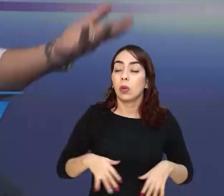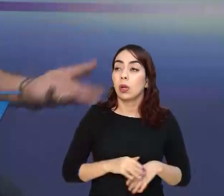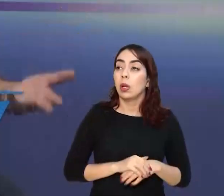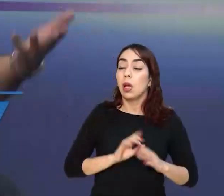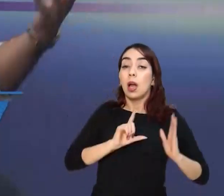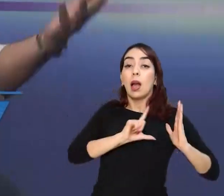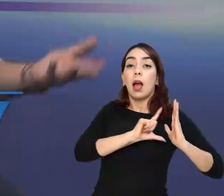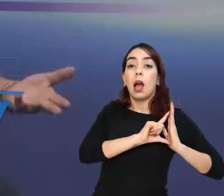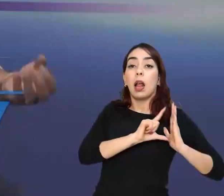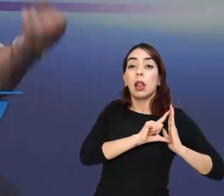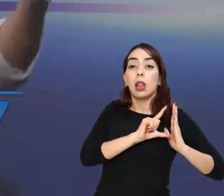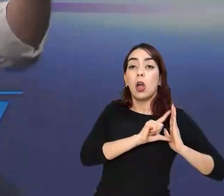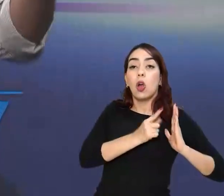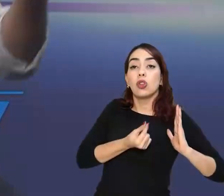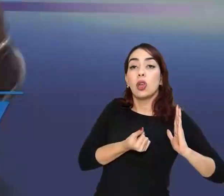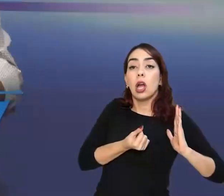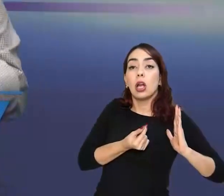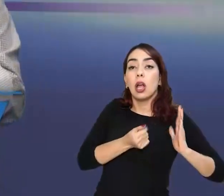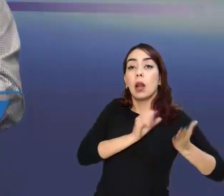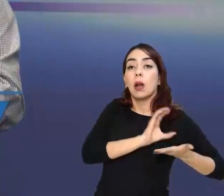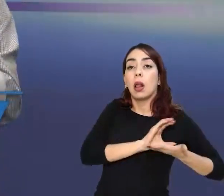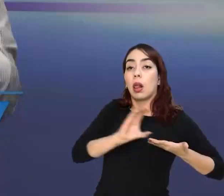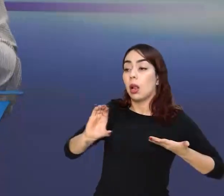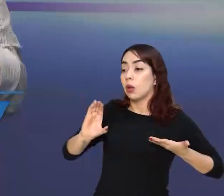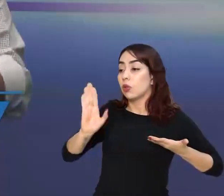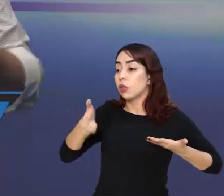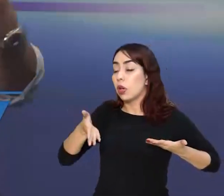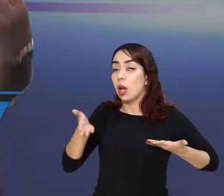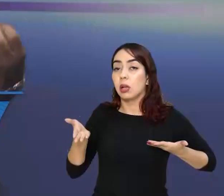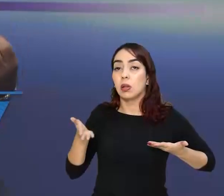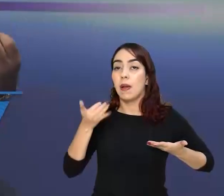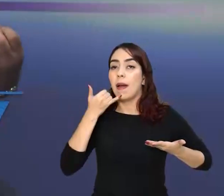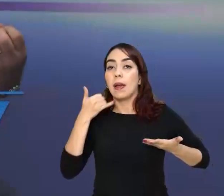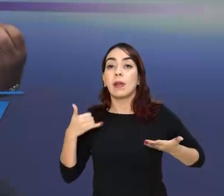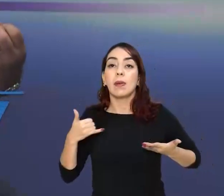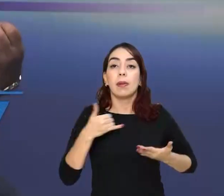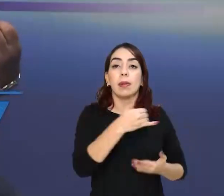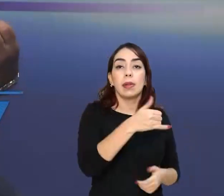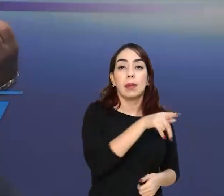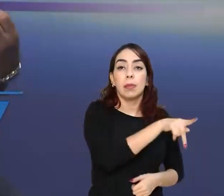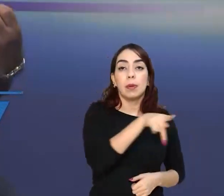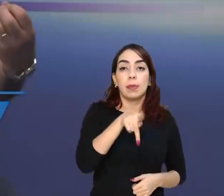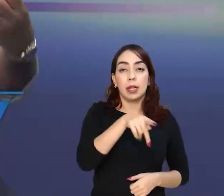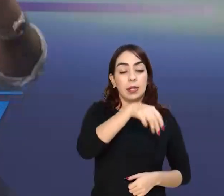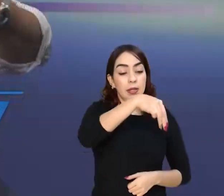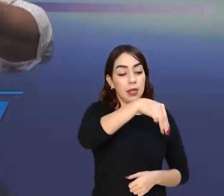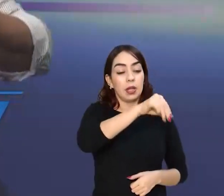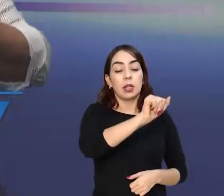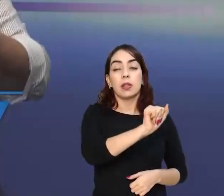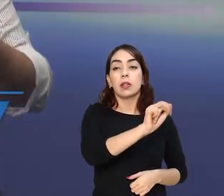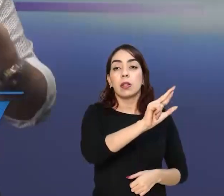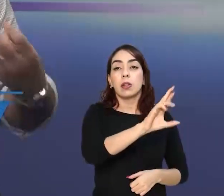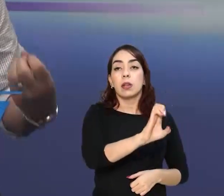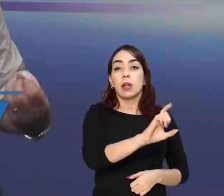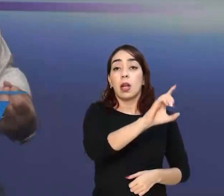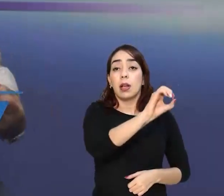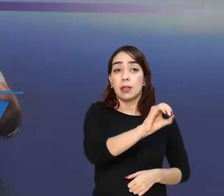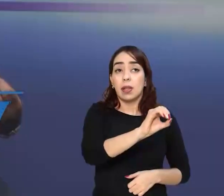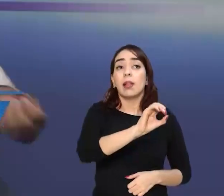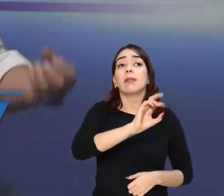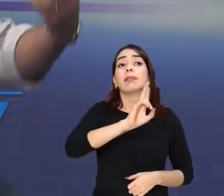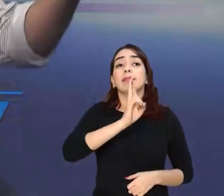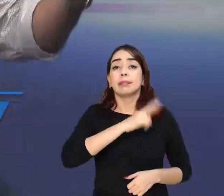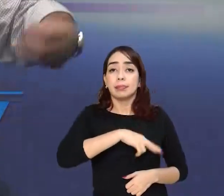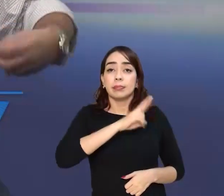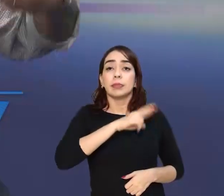pagando, tal. Eu peguei o telefone, no mesmo dia liguei para o Marcelo. Marcelo disse: tem toda razão,